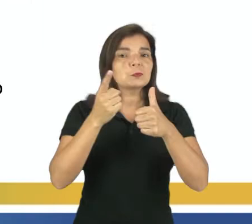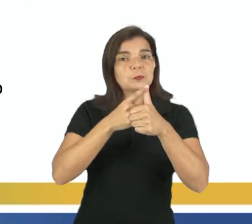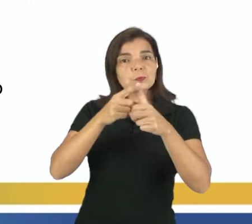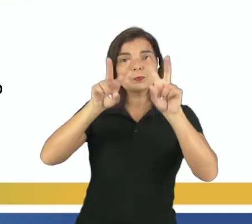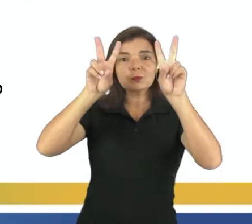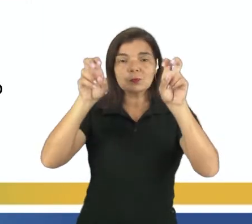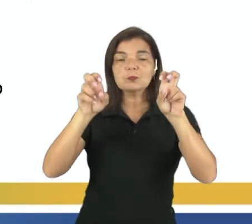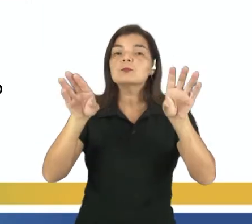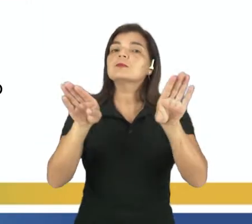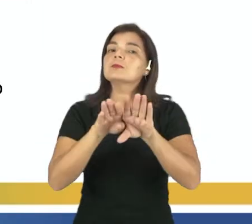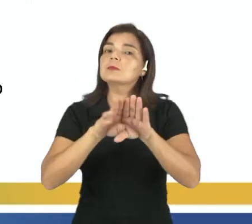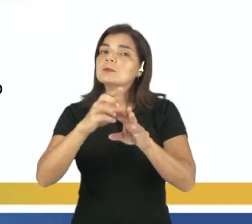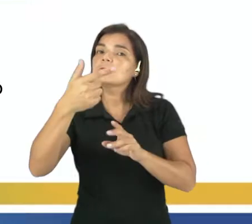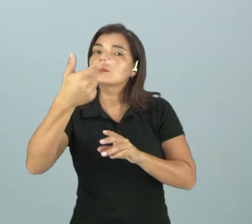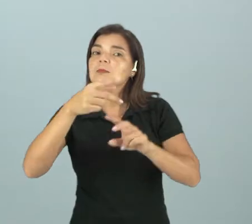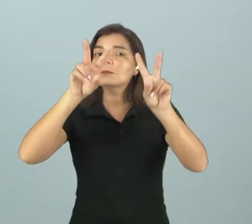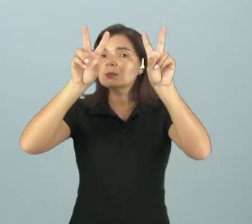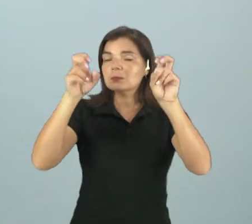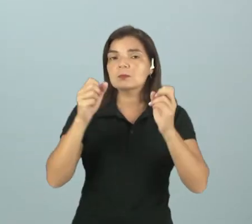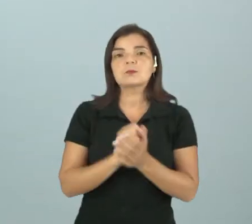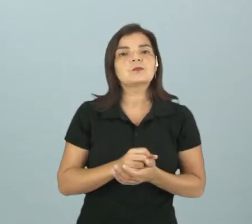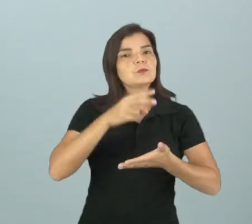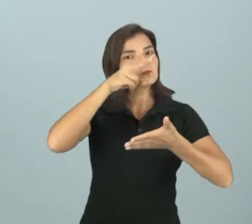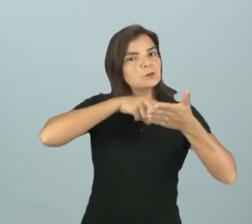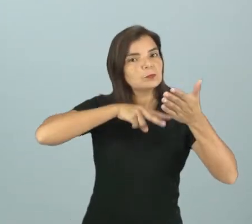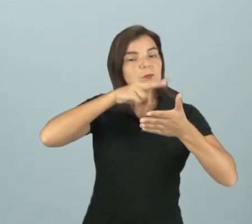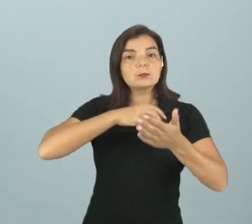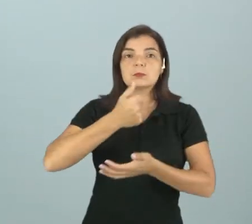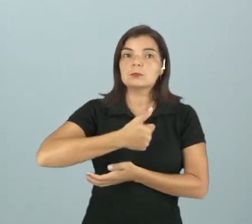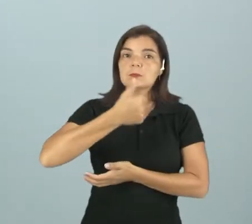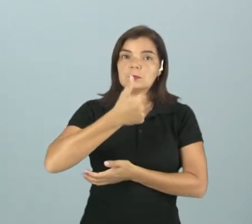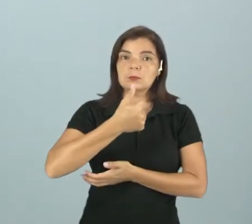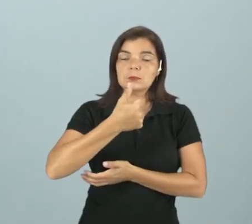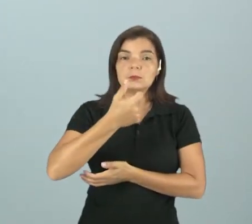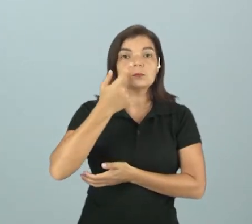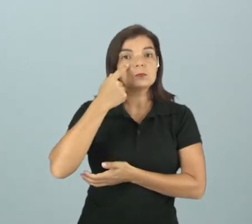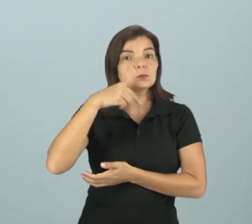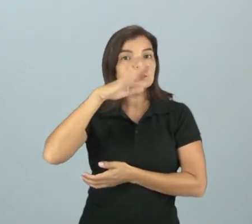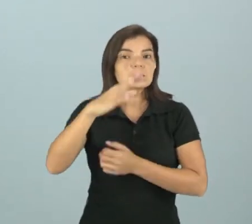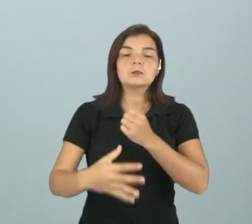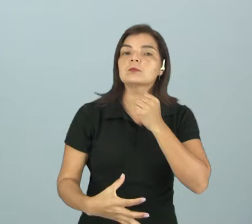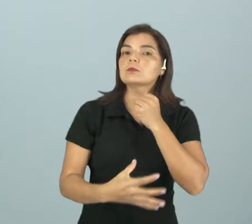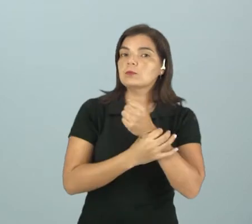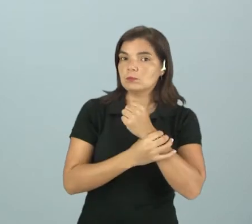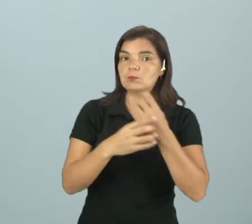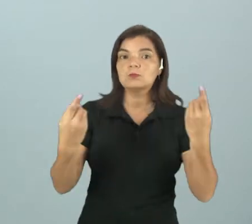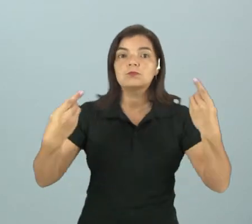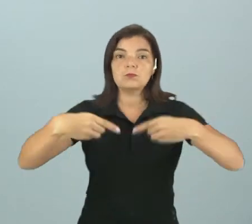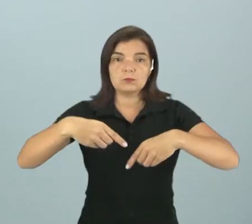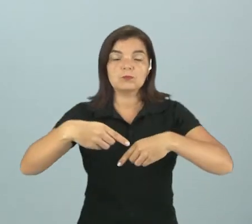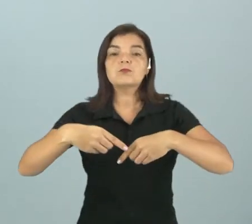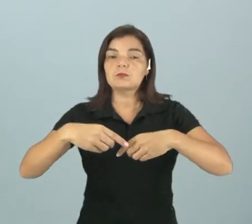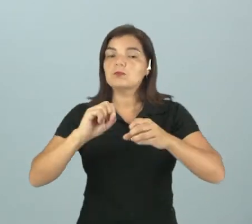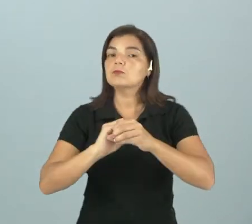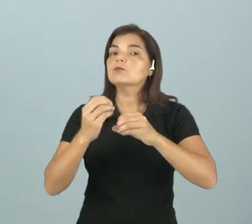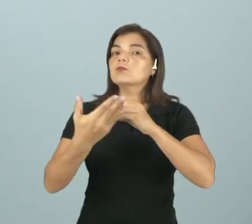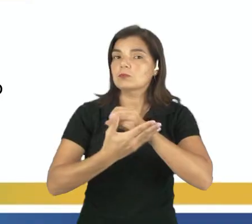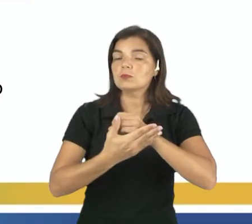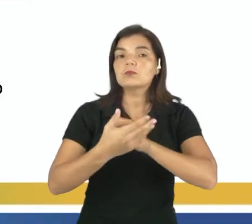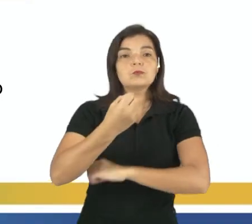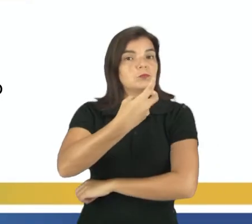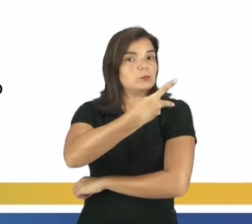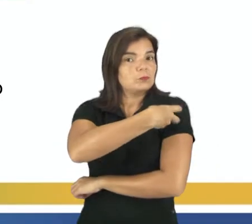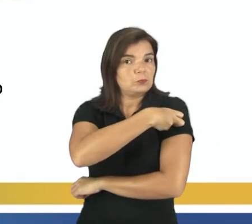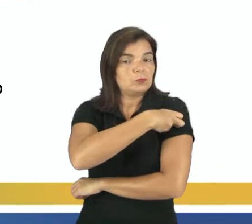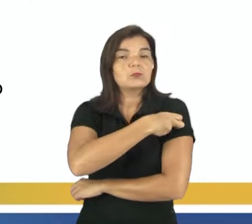e o segundo? Olha, quando você lê o primeiro título, diz que meio mais seguro de combater Covid-19,